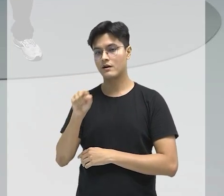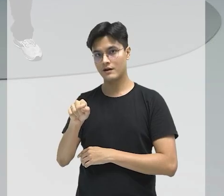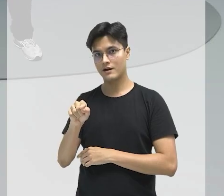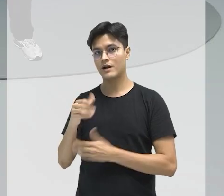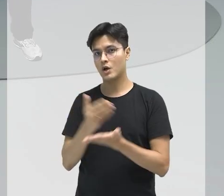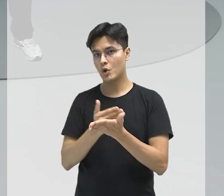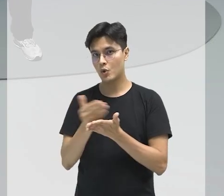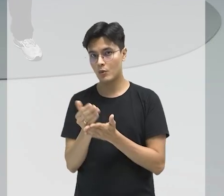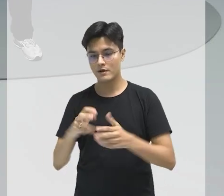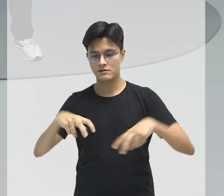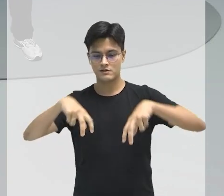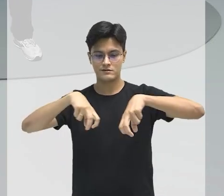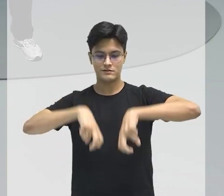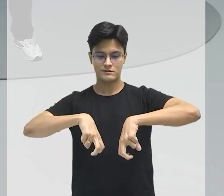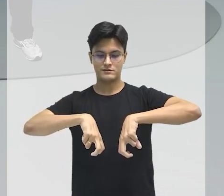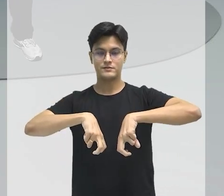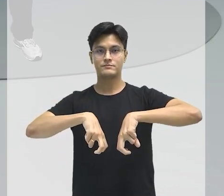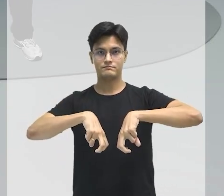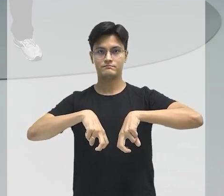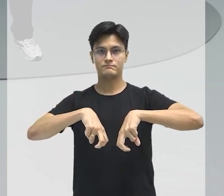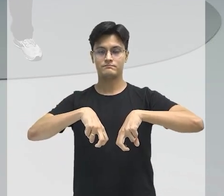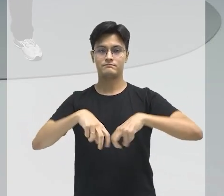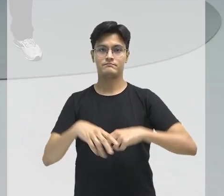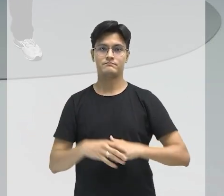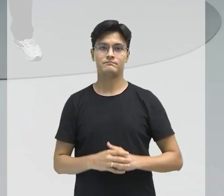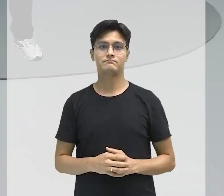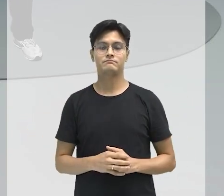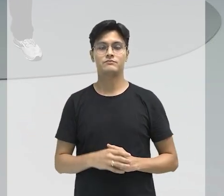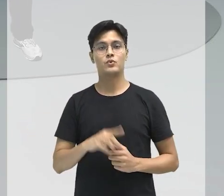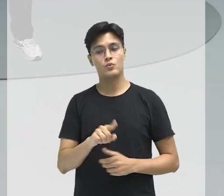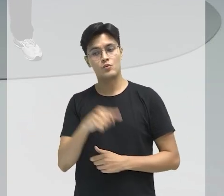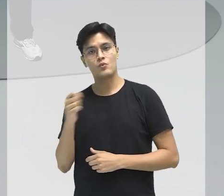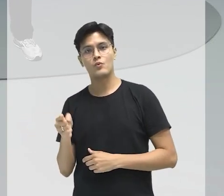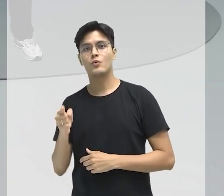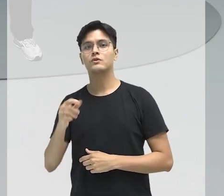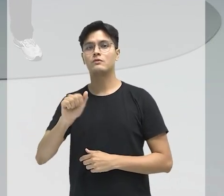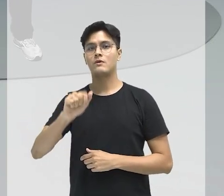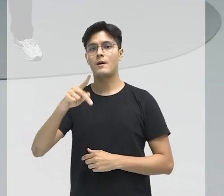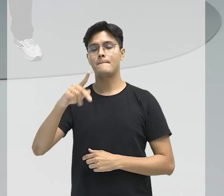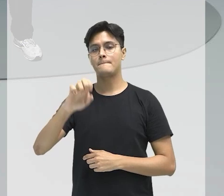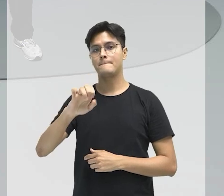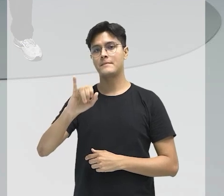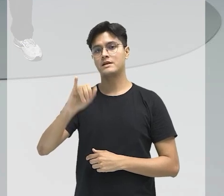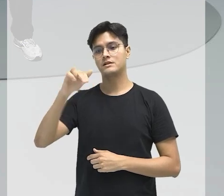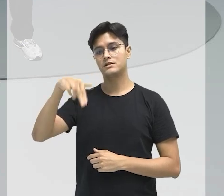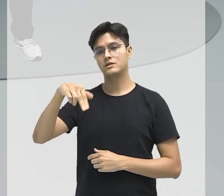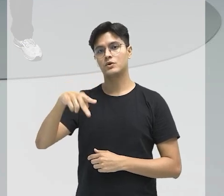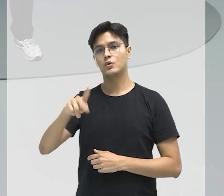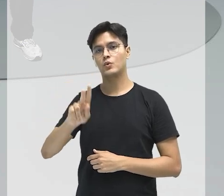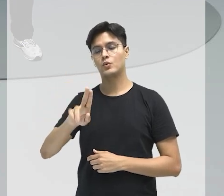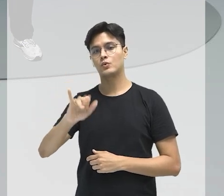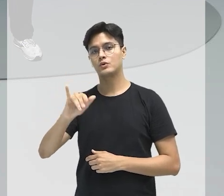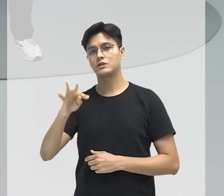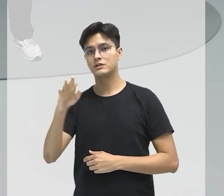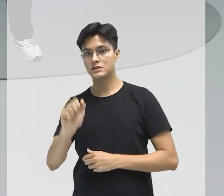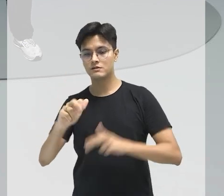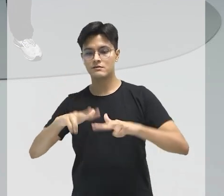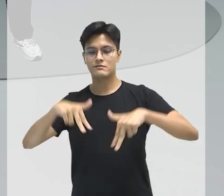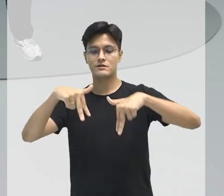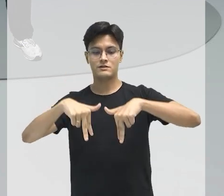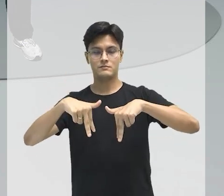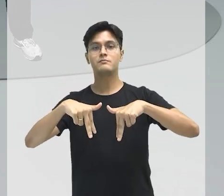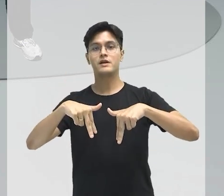joelho. Começa a luta mesmo de joelho. Já o Aipenquit, não, é em pé. E o Adjaçu é